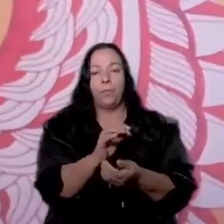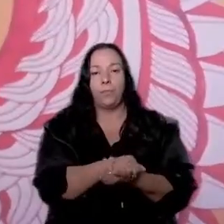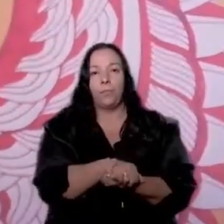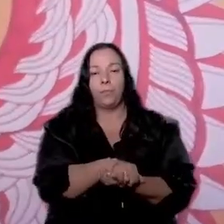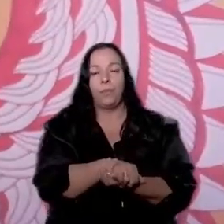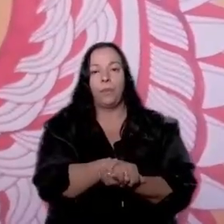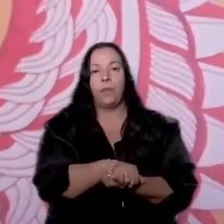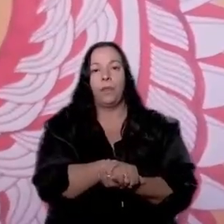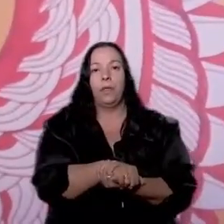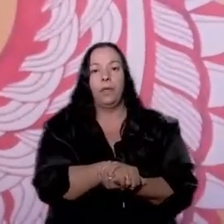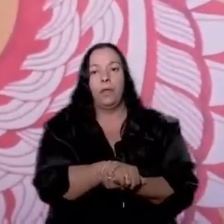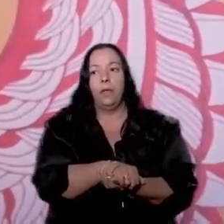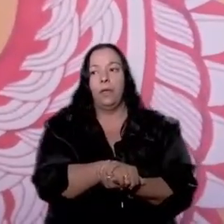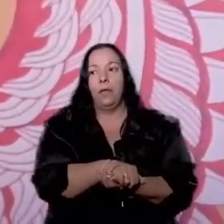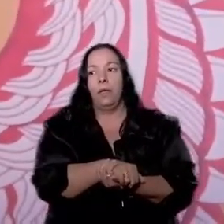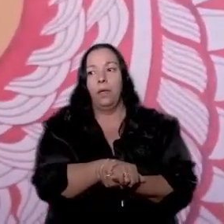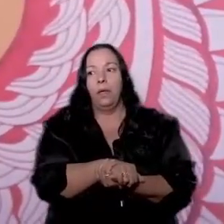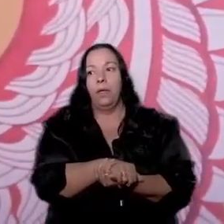Sueli acabou de falar